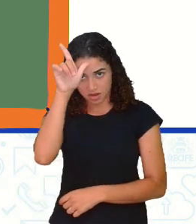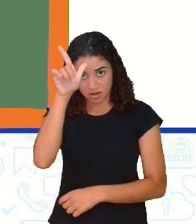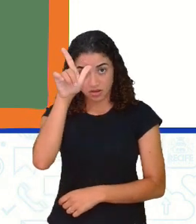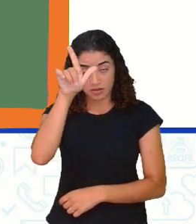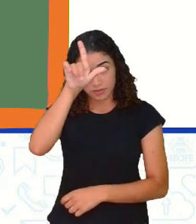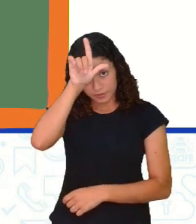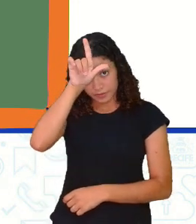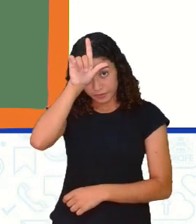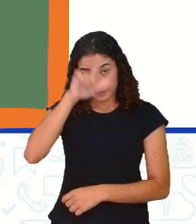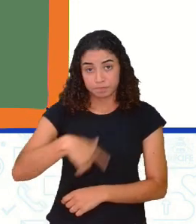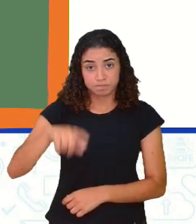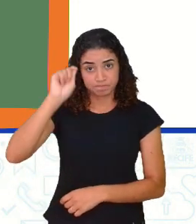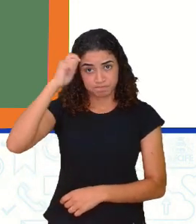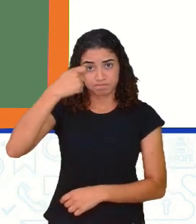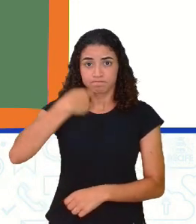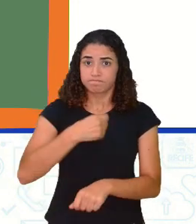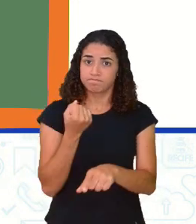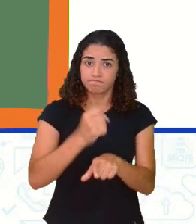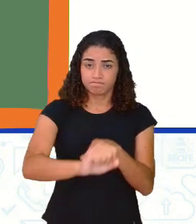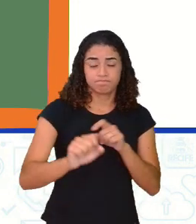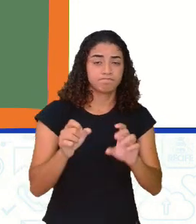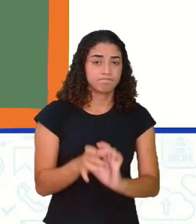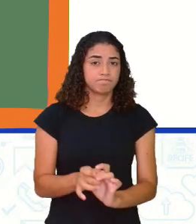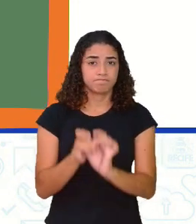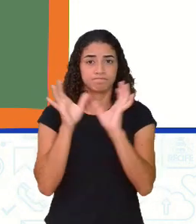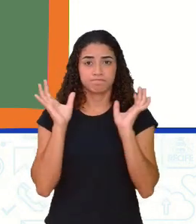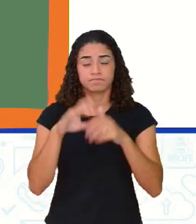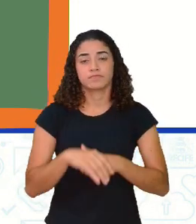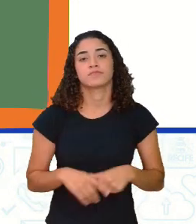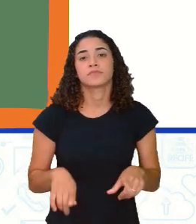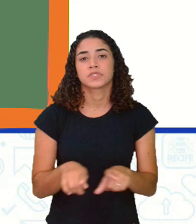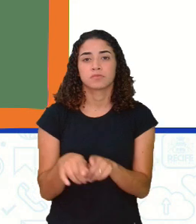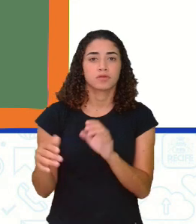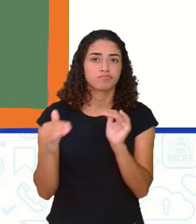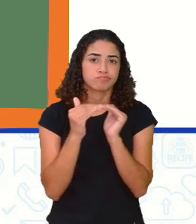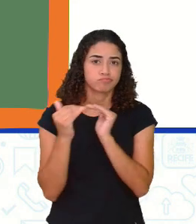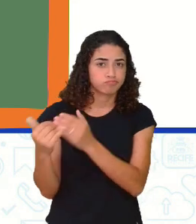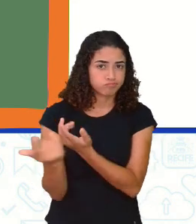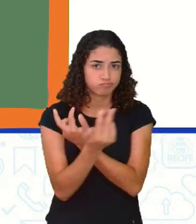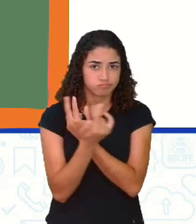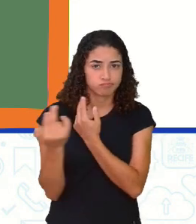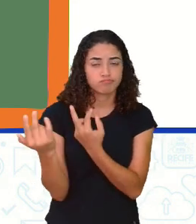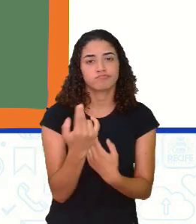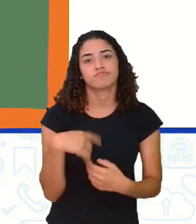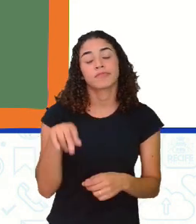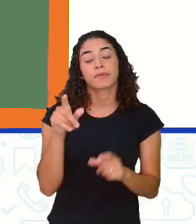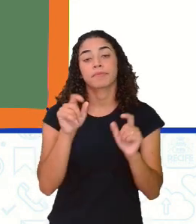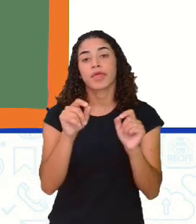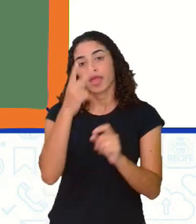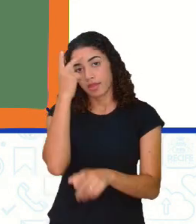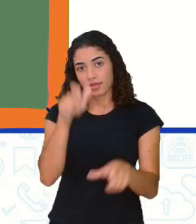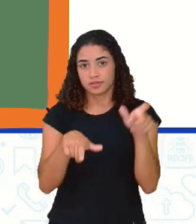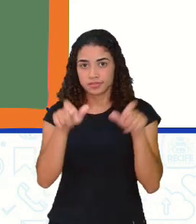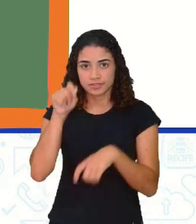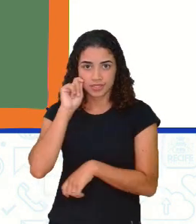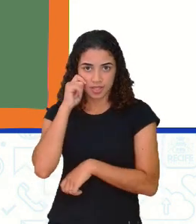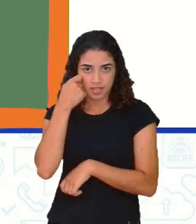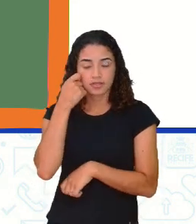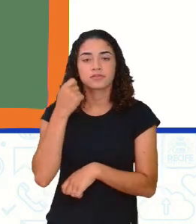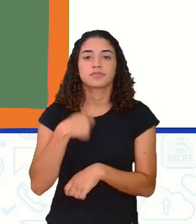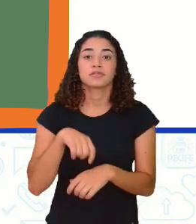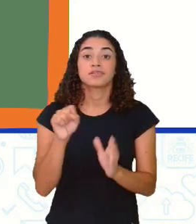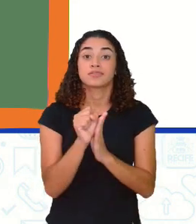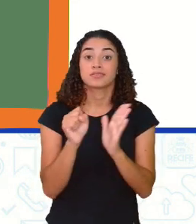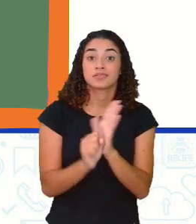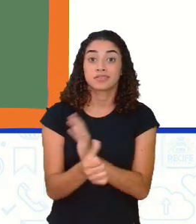negro que defendia aí a liberdade e a igualdade para os negros. Isso no